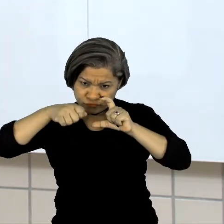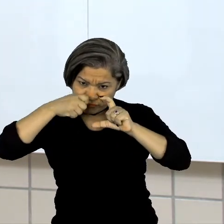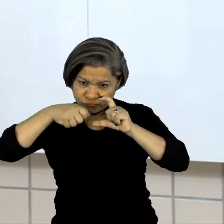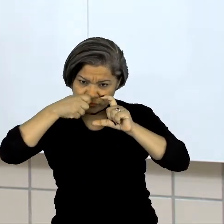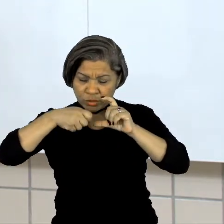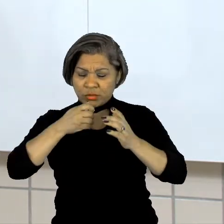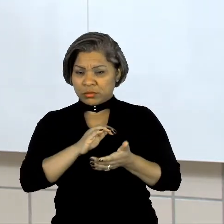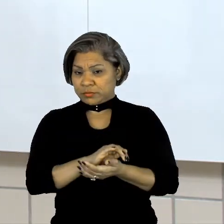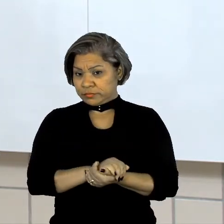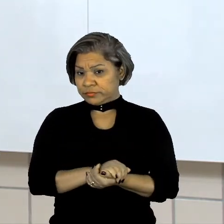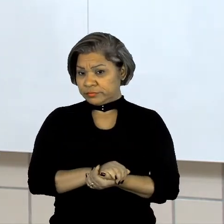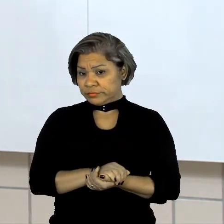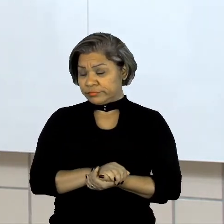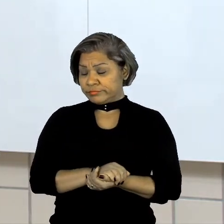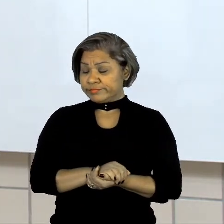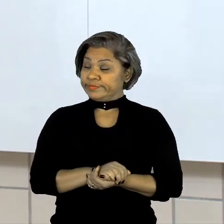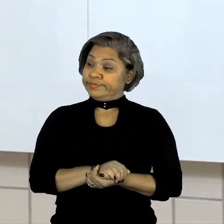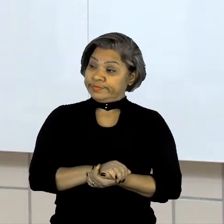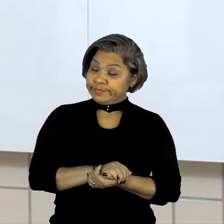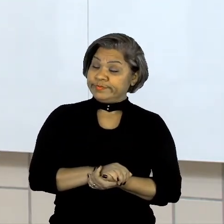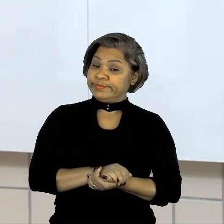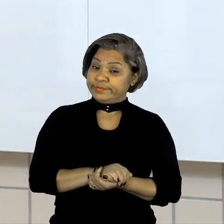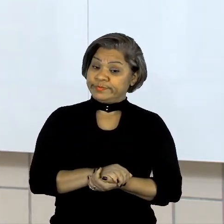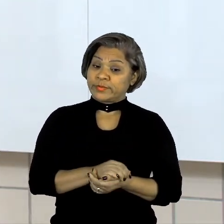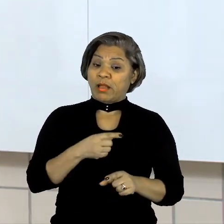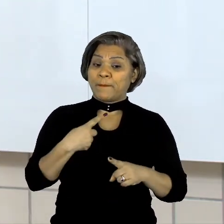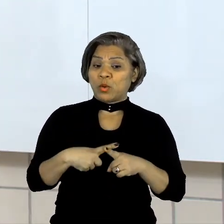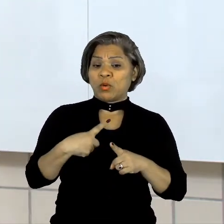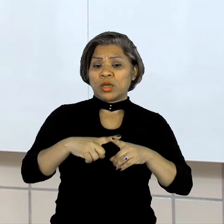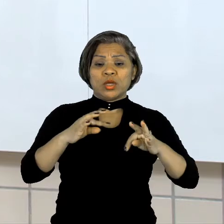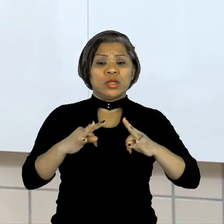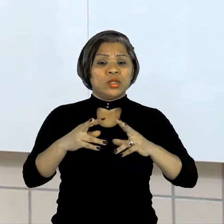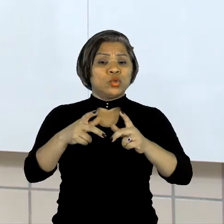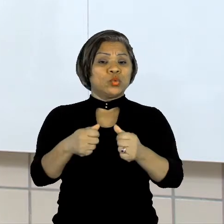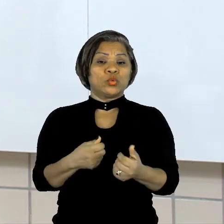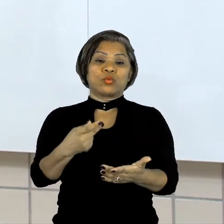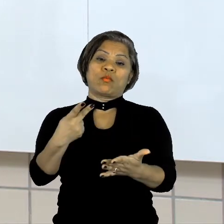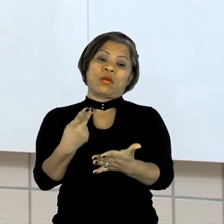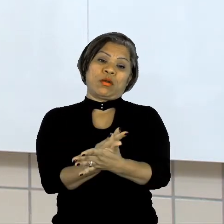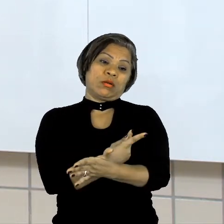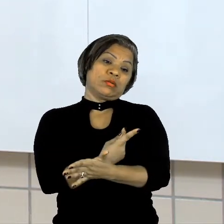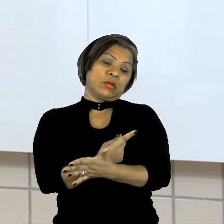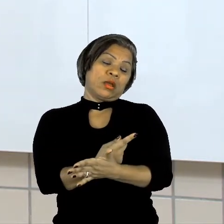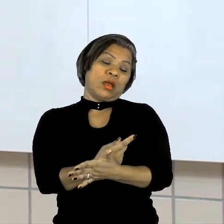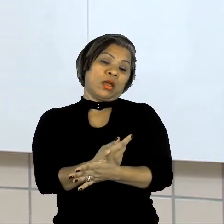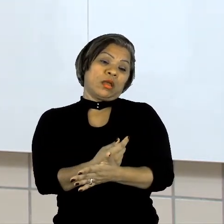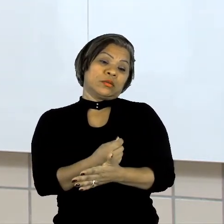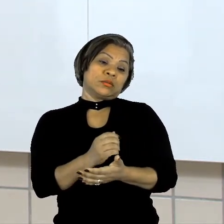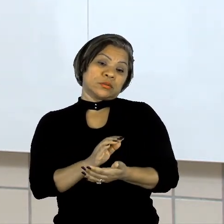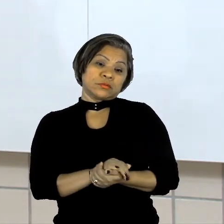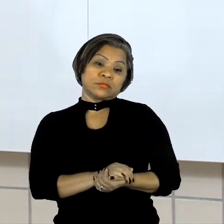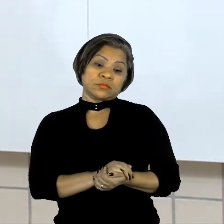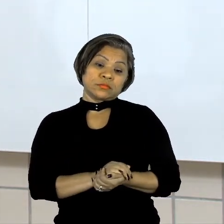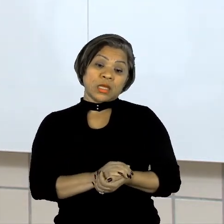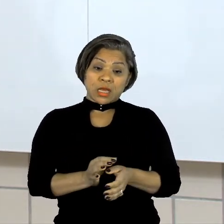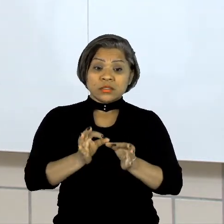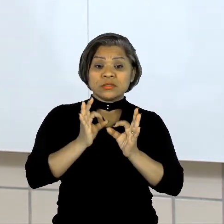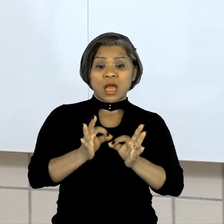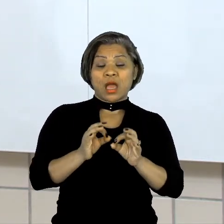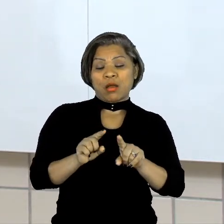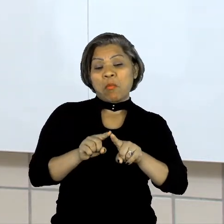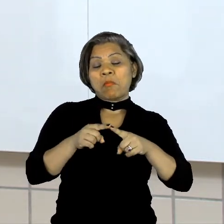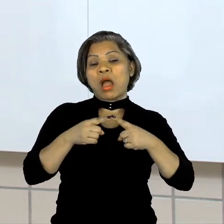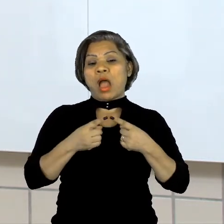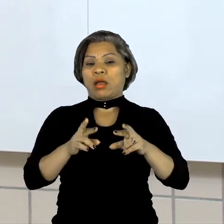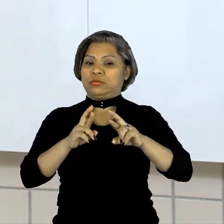certo? Porque tá tudo ocorrendo como tem que ser feito, só que de uma forma diferente,